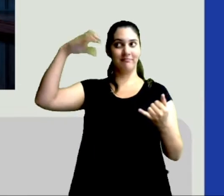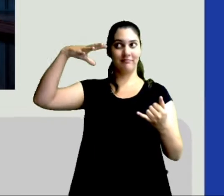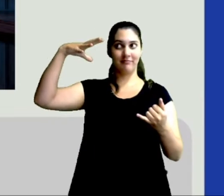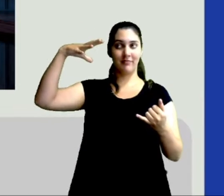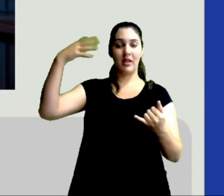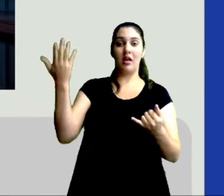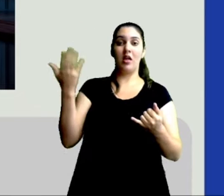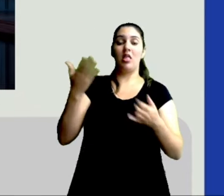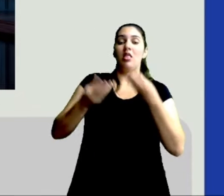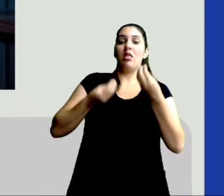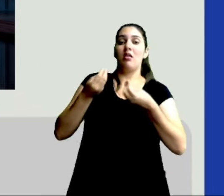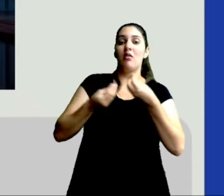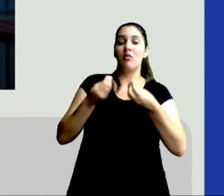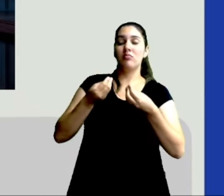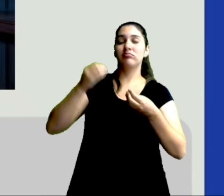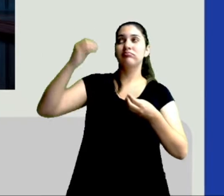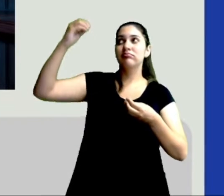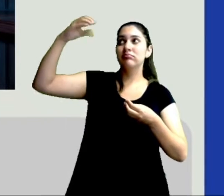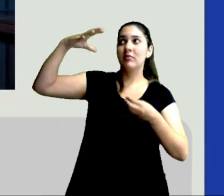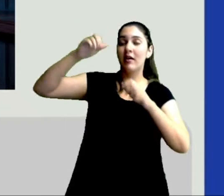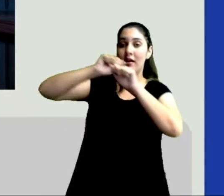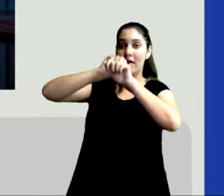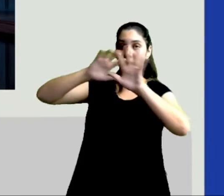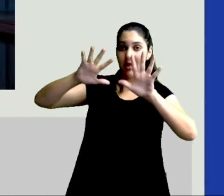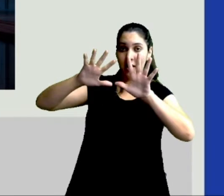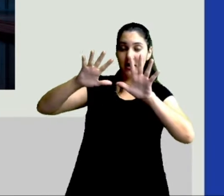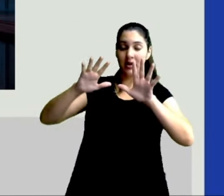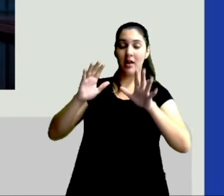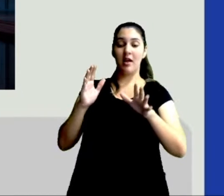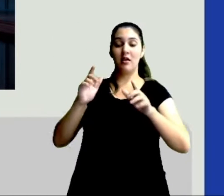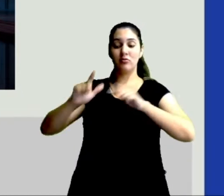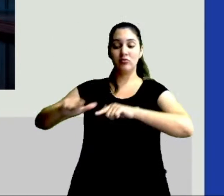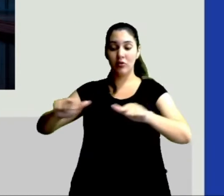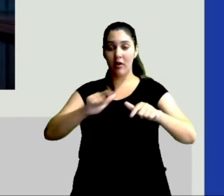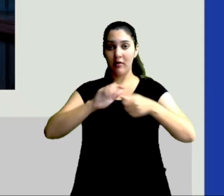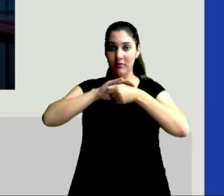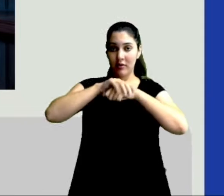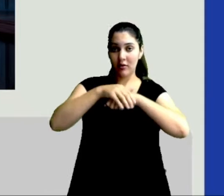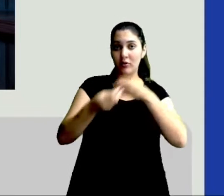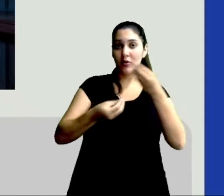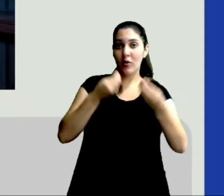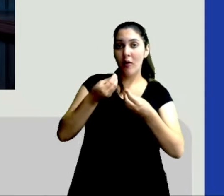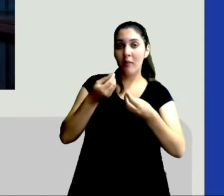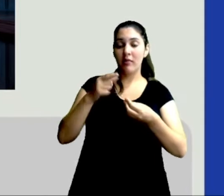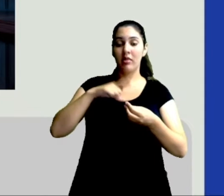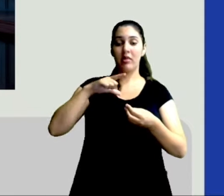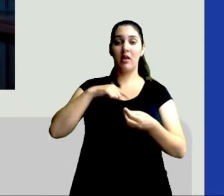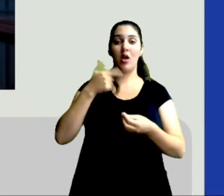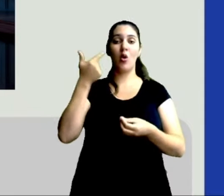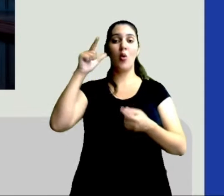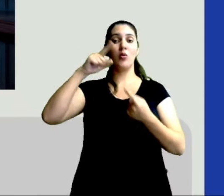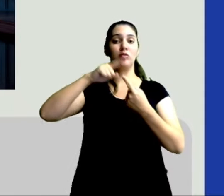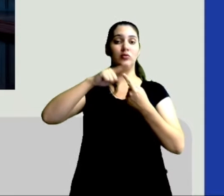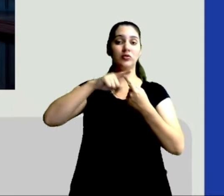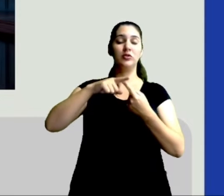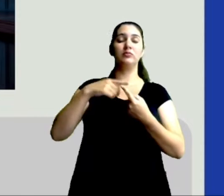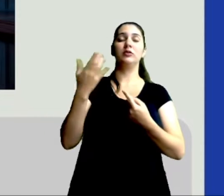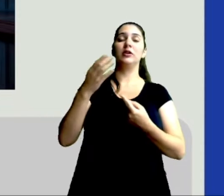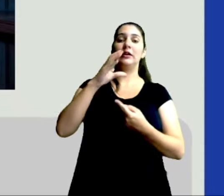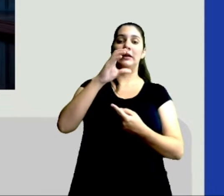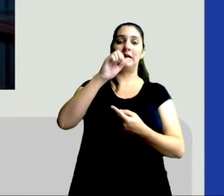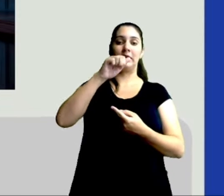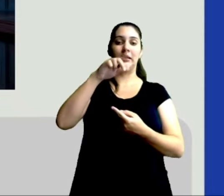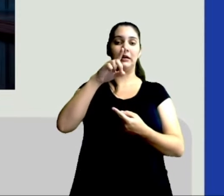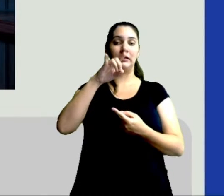Então, a forma de iluminar os ambientes durante a noite eram através de outros tipos de instrumentos, como os candeeiros,